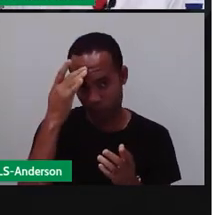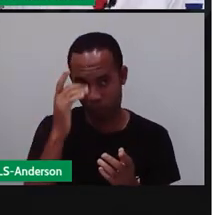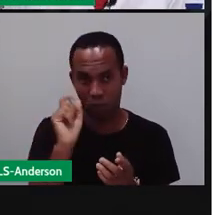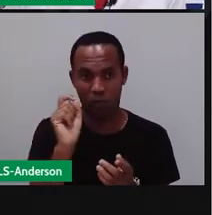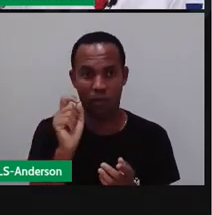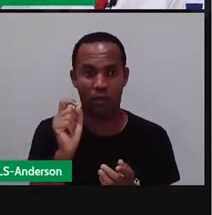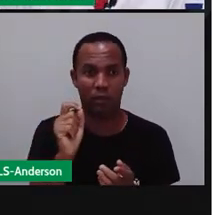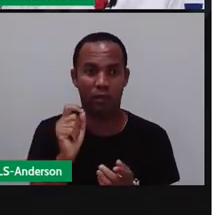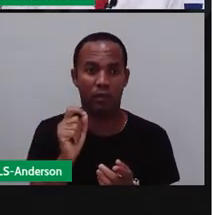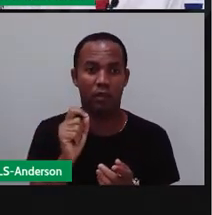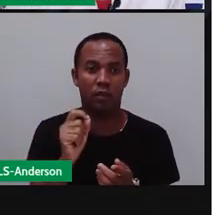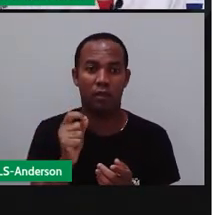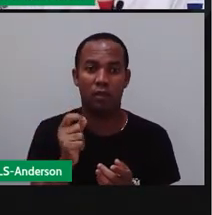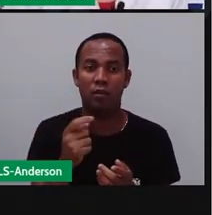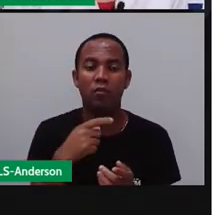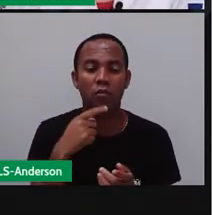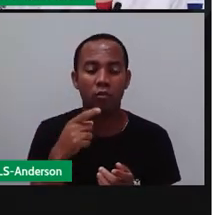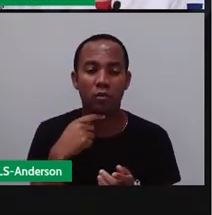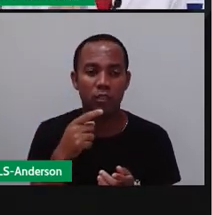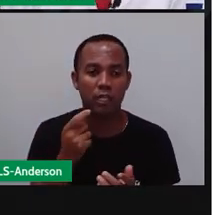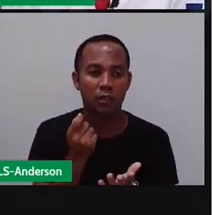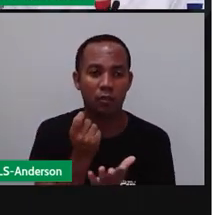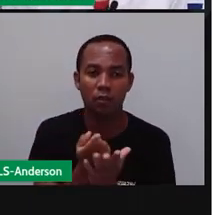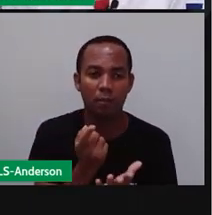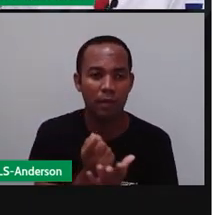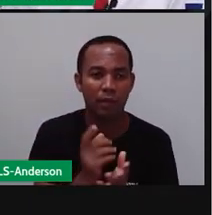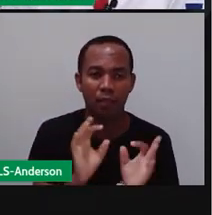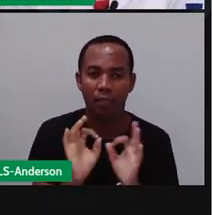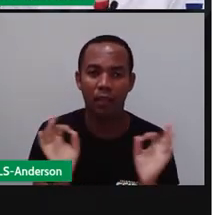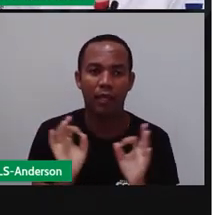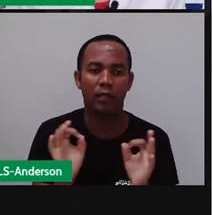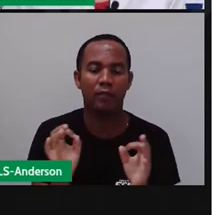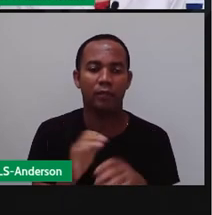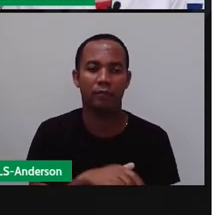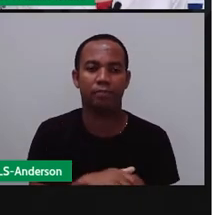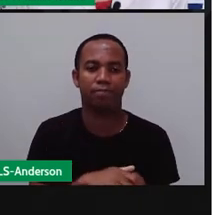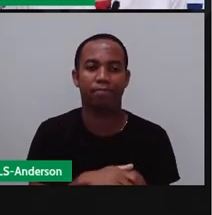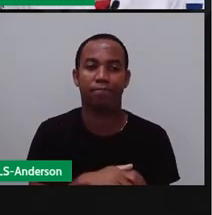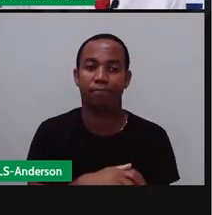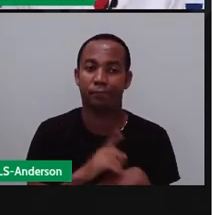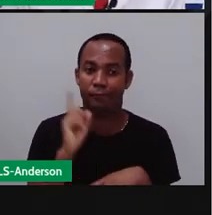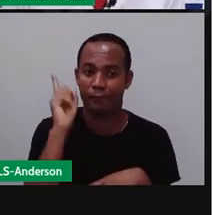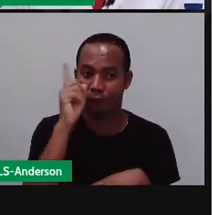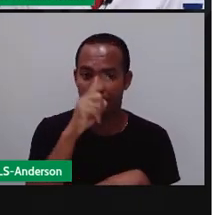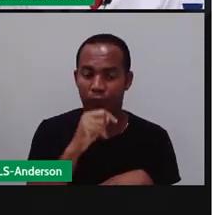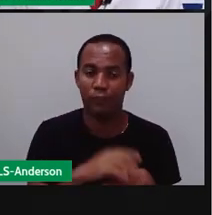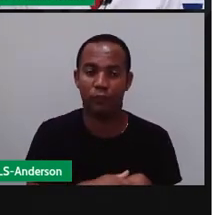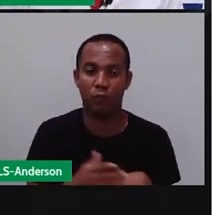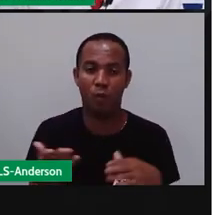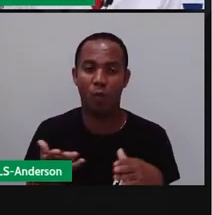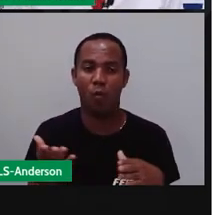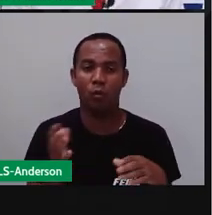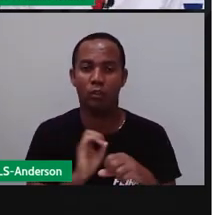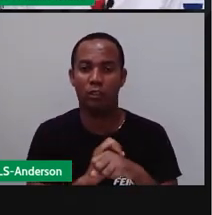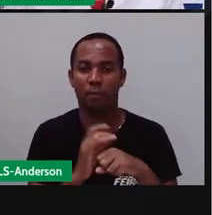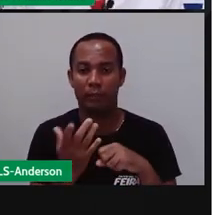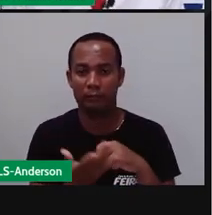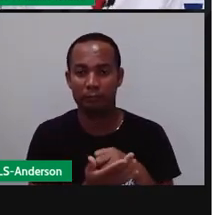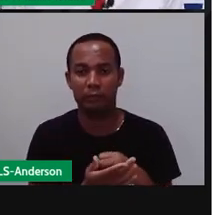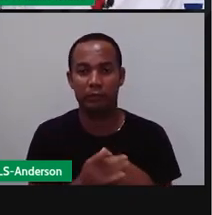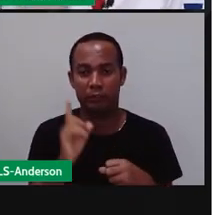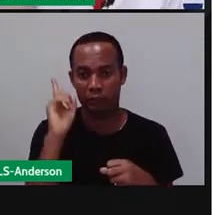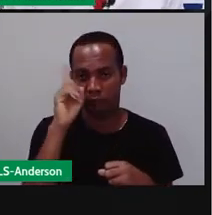né, que não conseguem comprar nem o necessário, principalmente numa fase tão delicada que a gente está passando como essa da